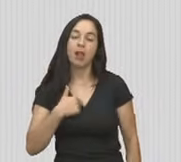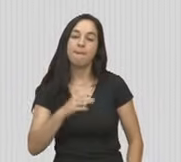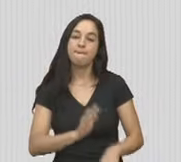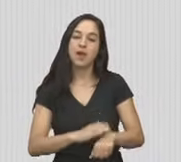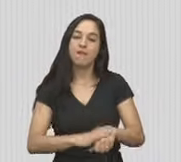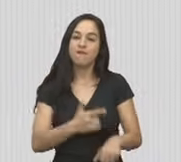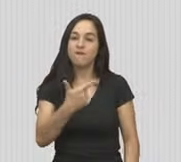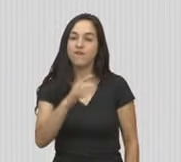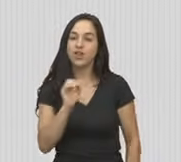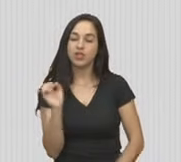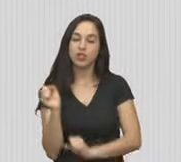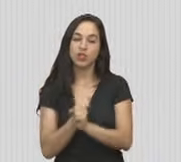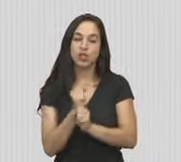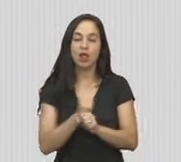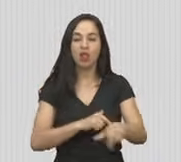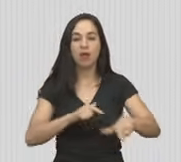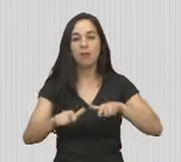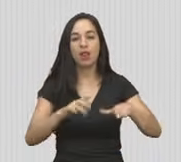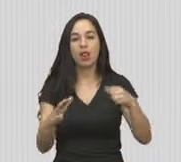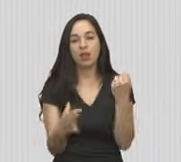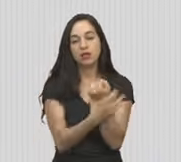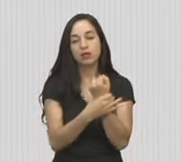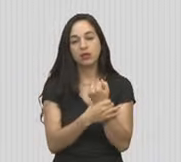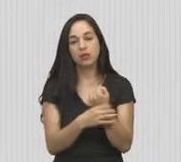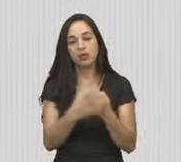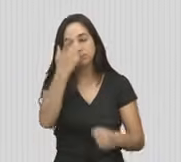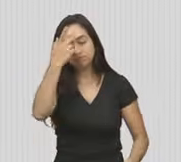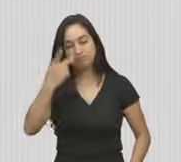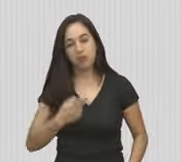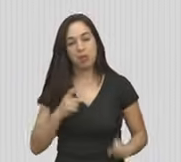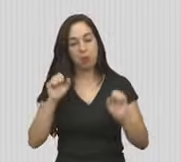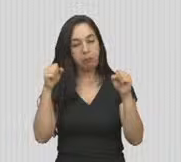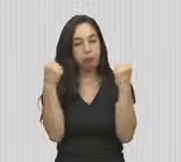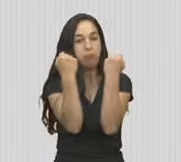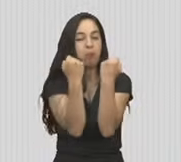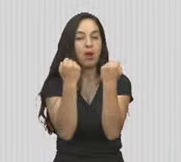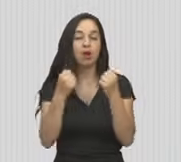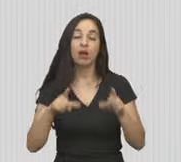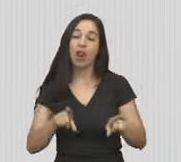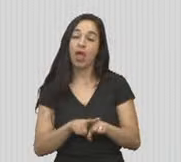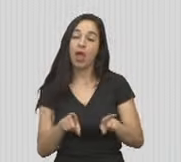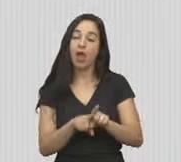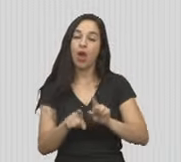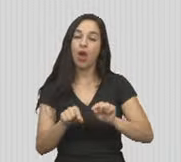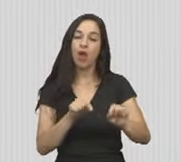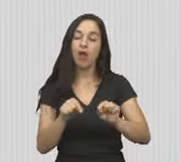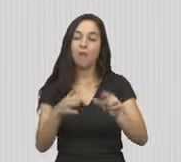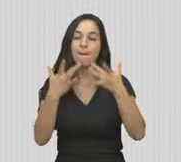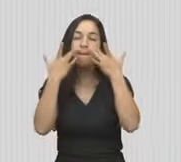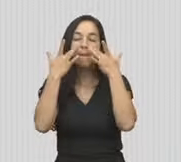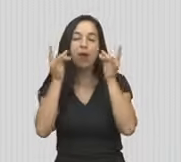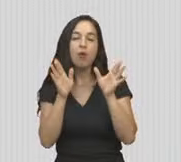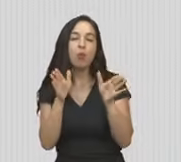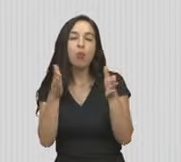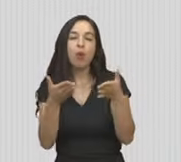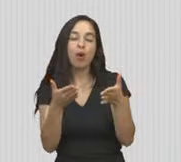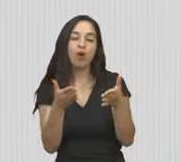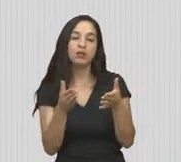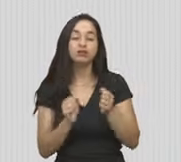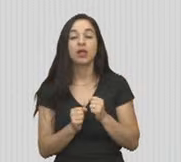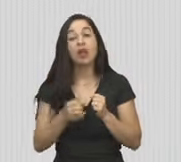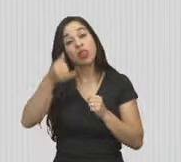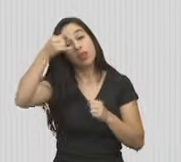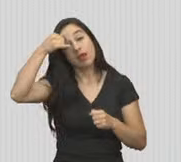com comportamento defensivo, segurança, defesa pessoal, principalmente com foco na prevenção